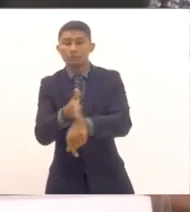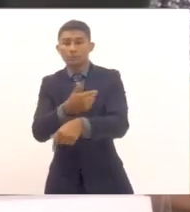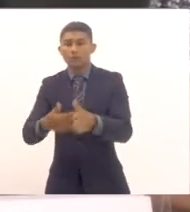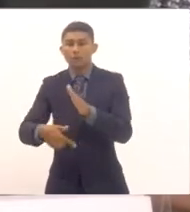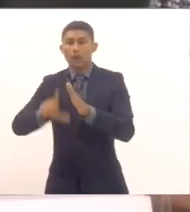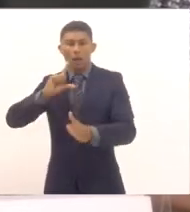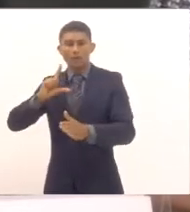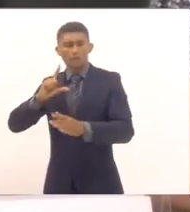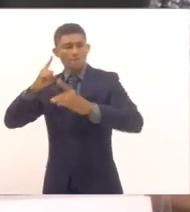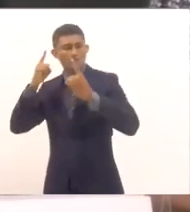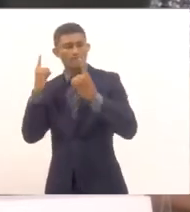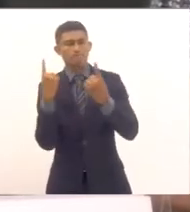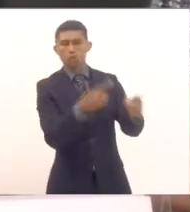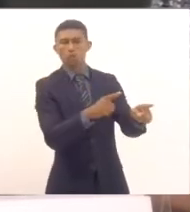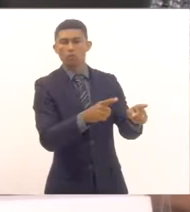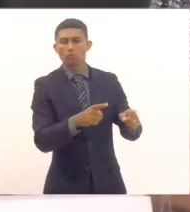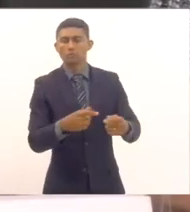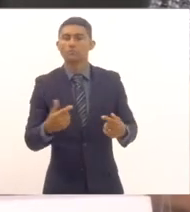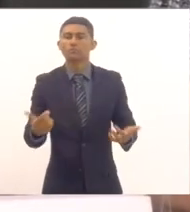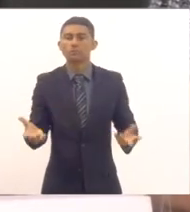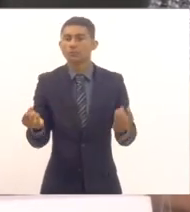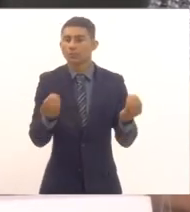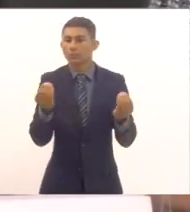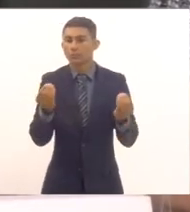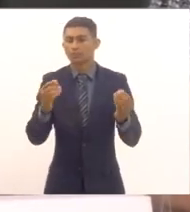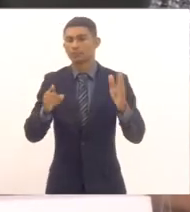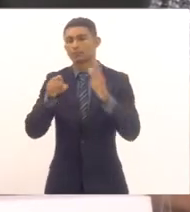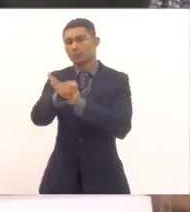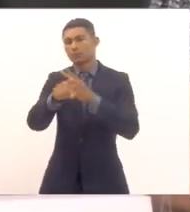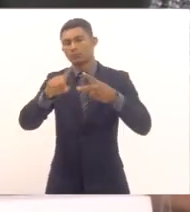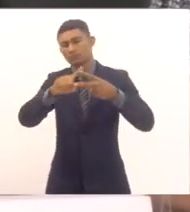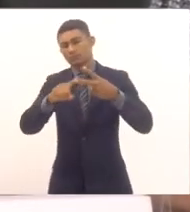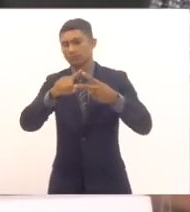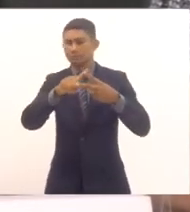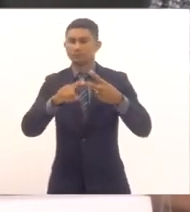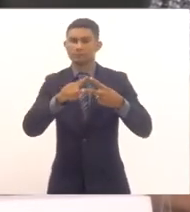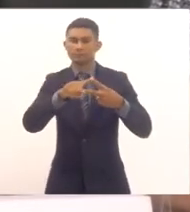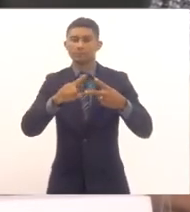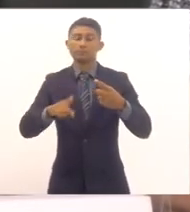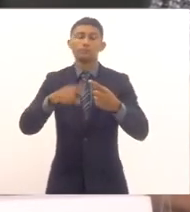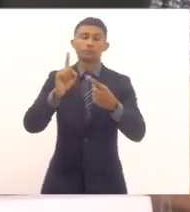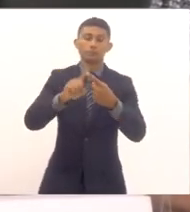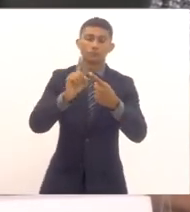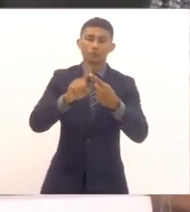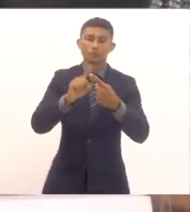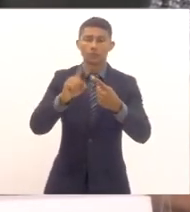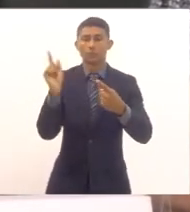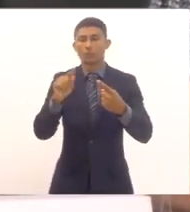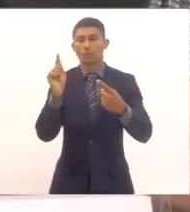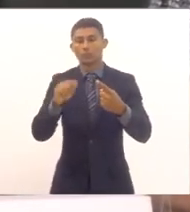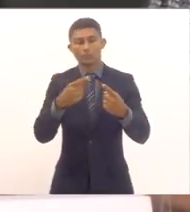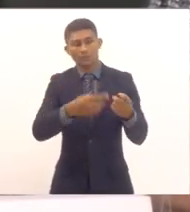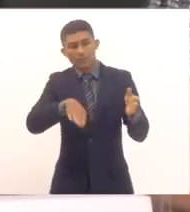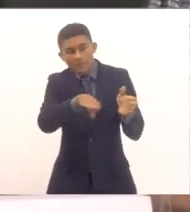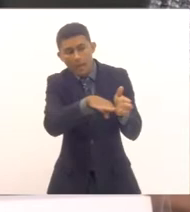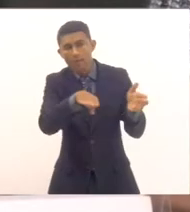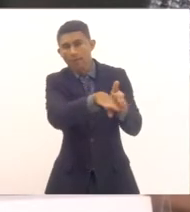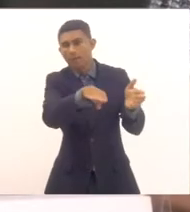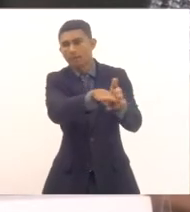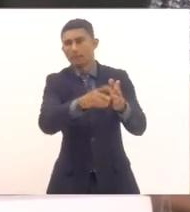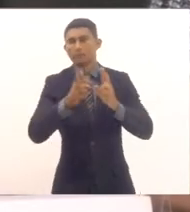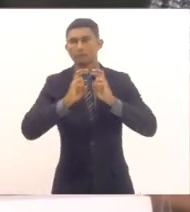ação tem um queria colocar essa aqui essas duas vertentes uma vertente da estação